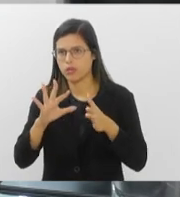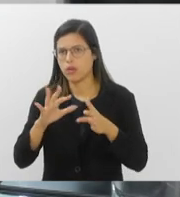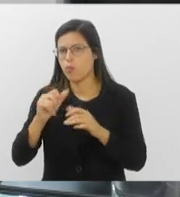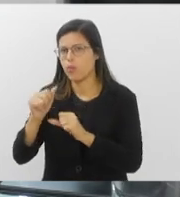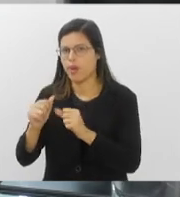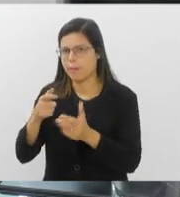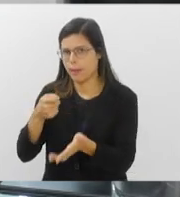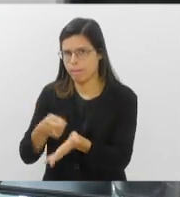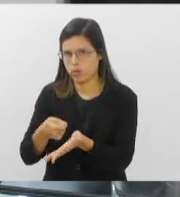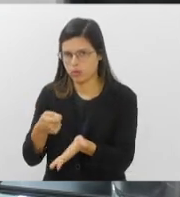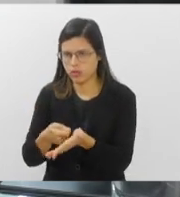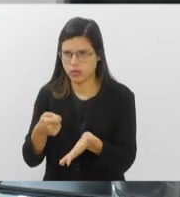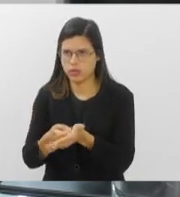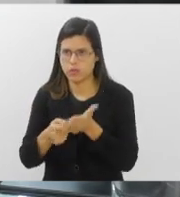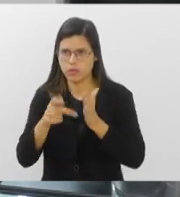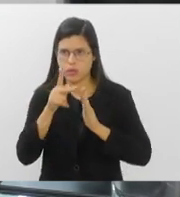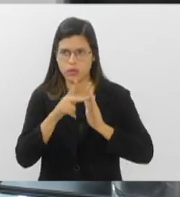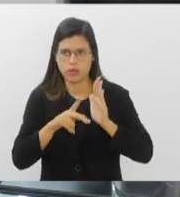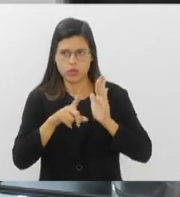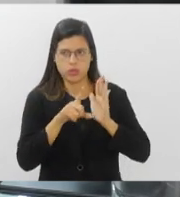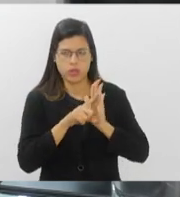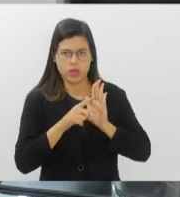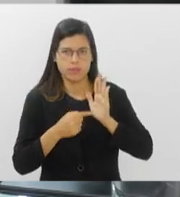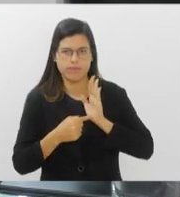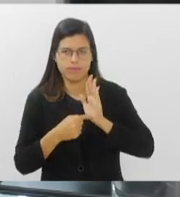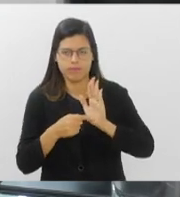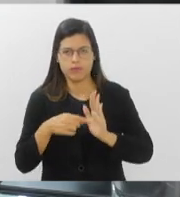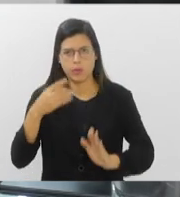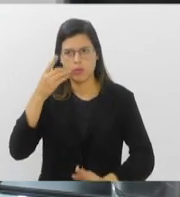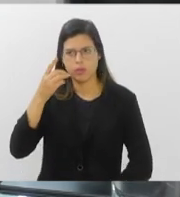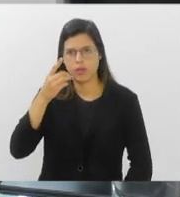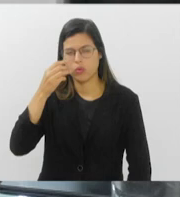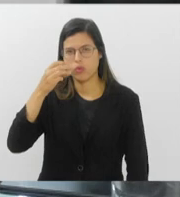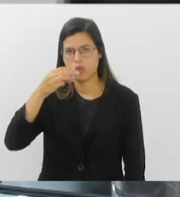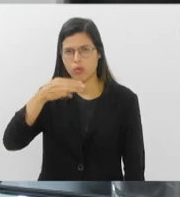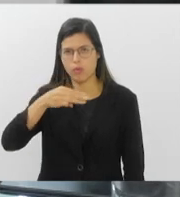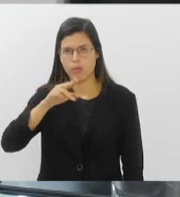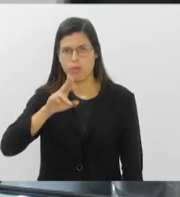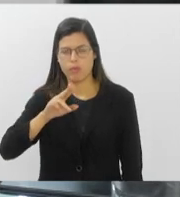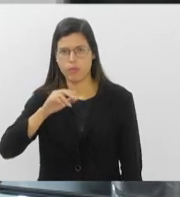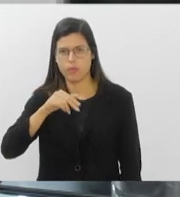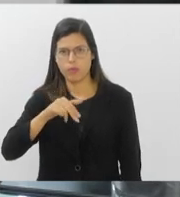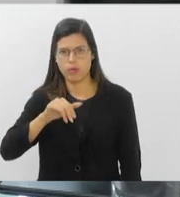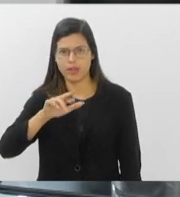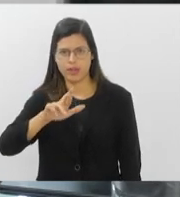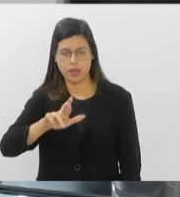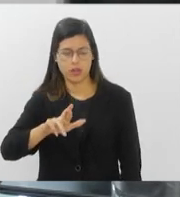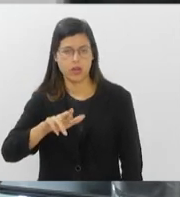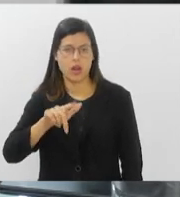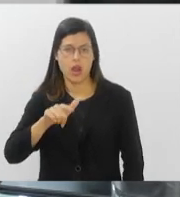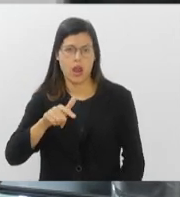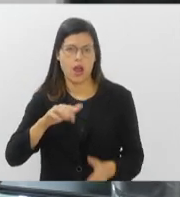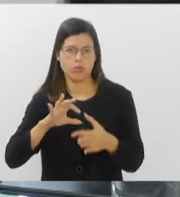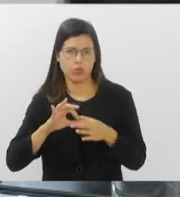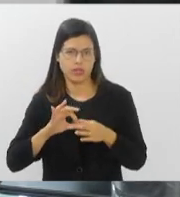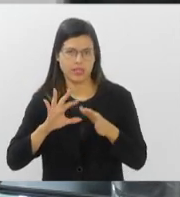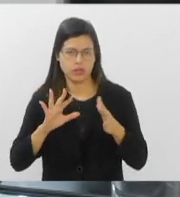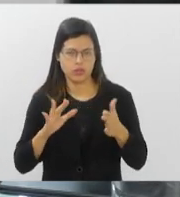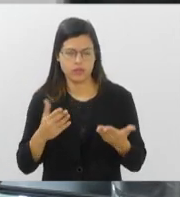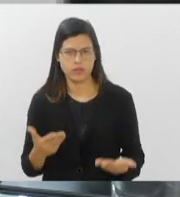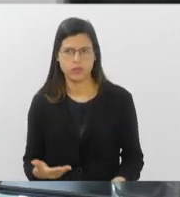impositivos. O projeto, da forma que está apresentada pelo deputado Munir, ele é autorizativo. Mas me parece